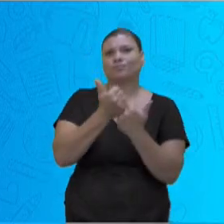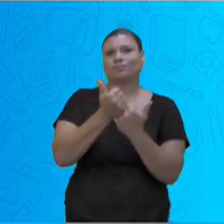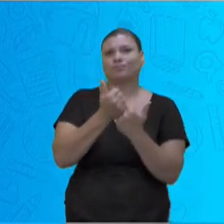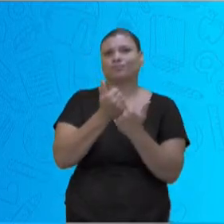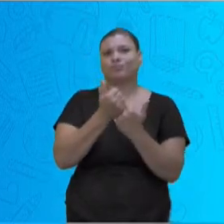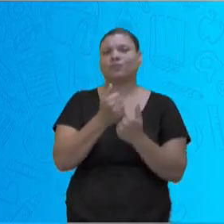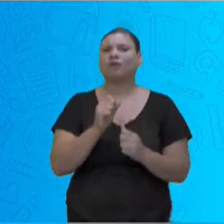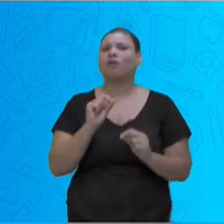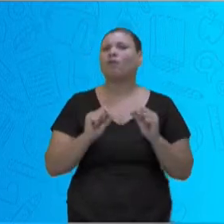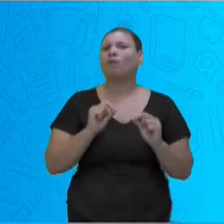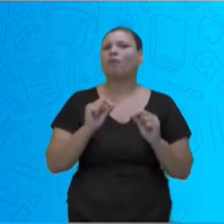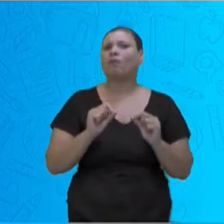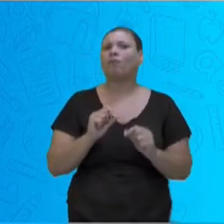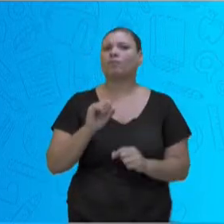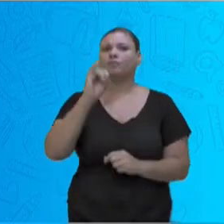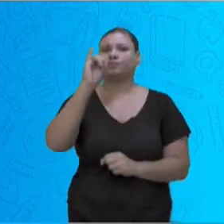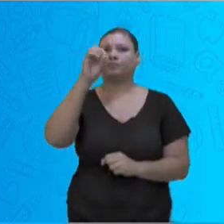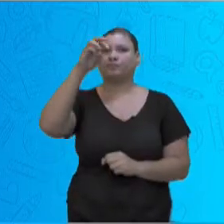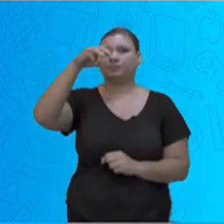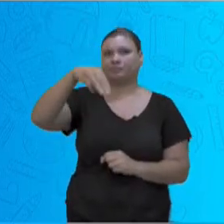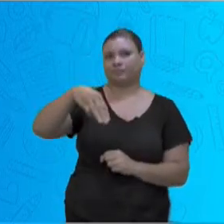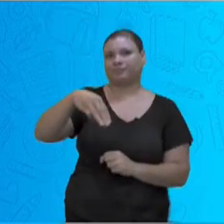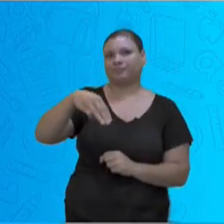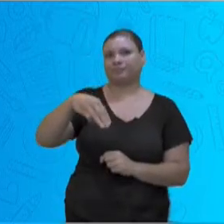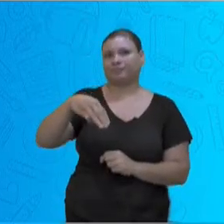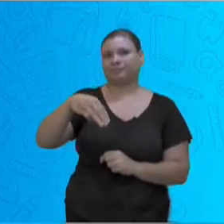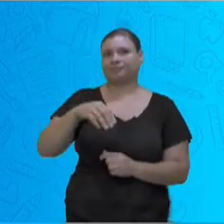I am not a...